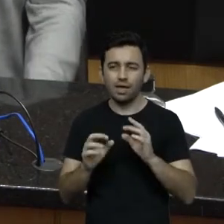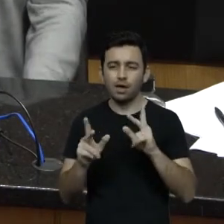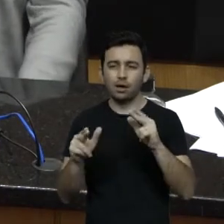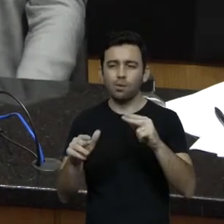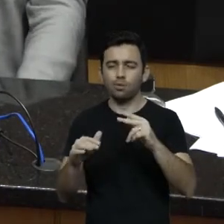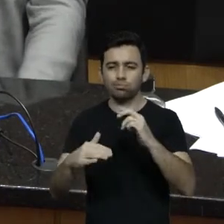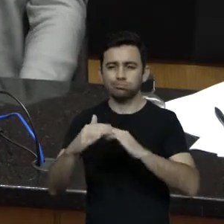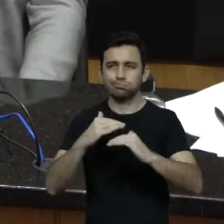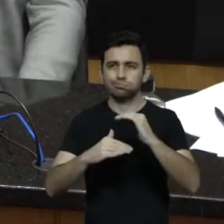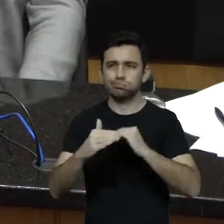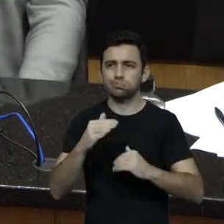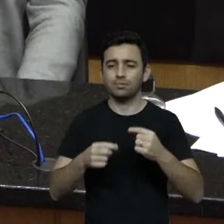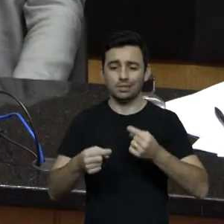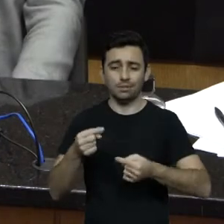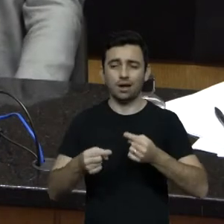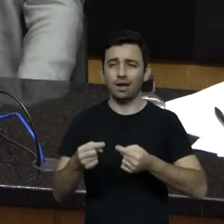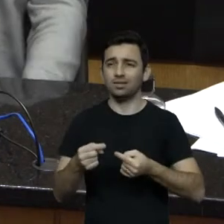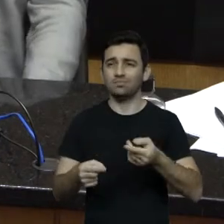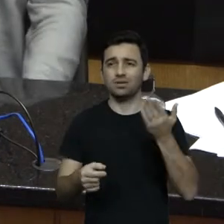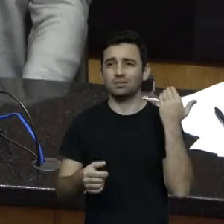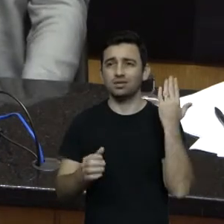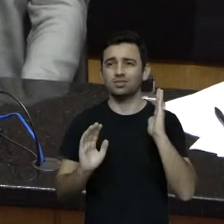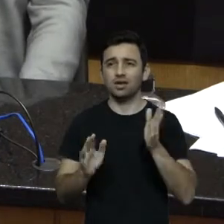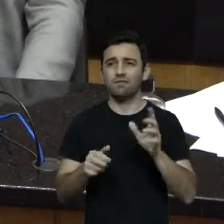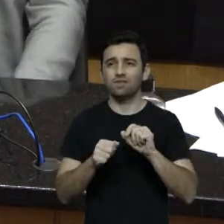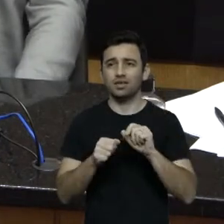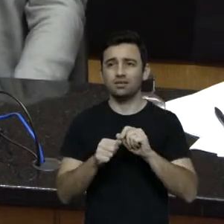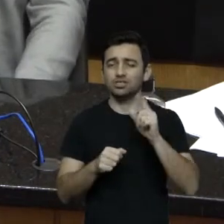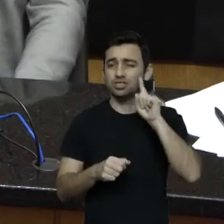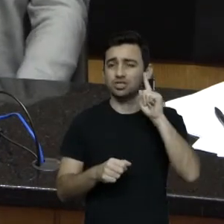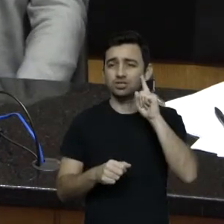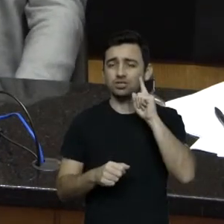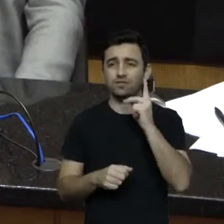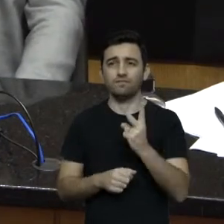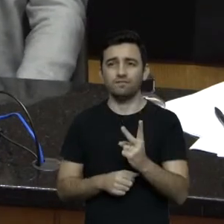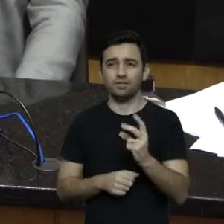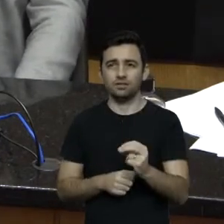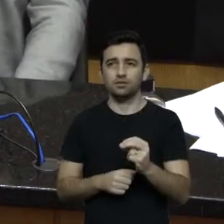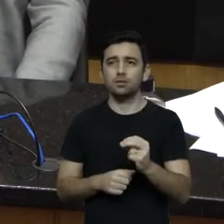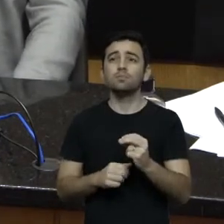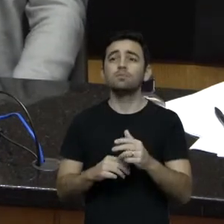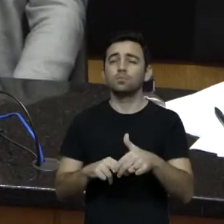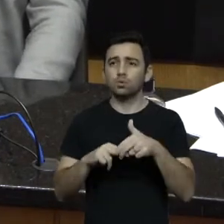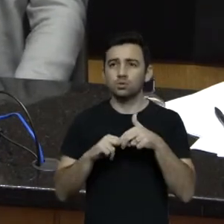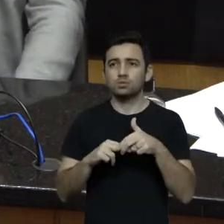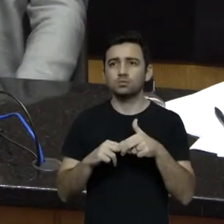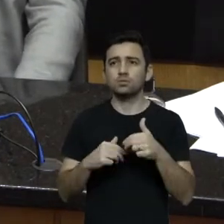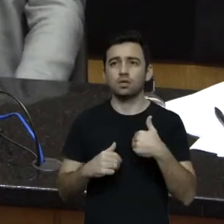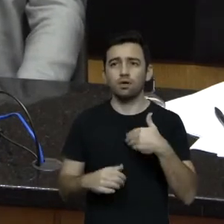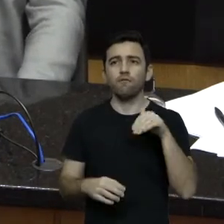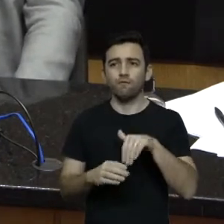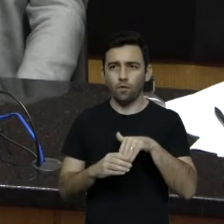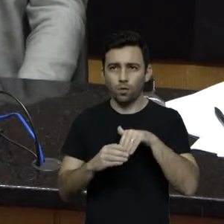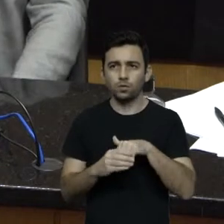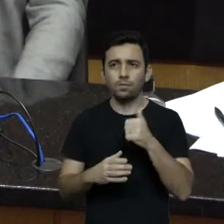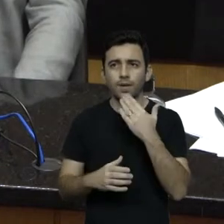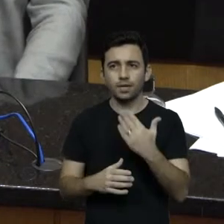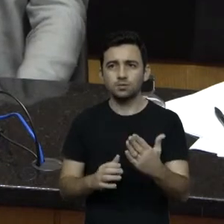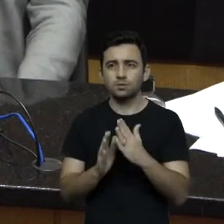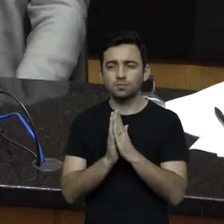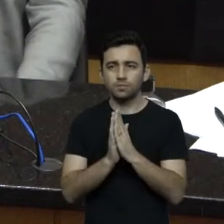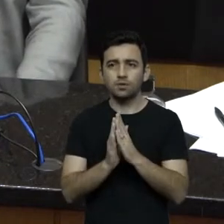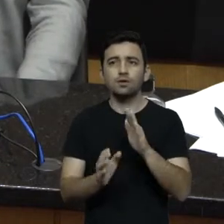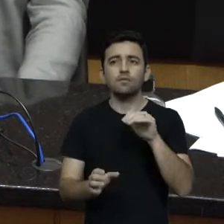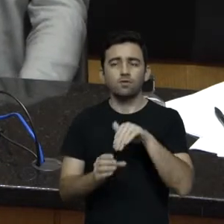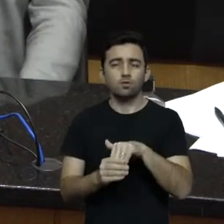trás todo o debate que nós fizemos nos últimos 20 dias essa casa portanto Eu voto e peço voto